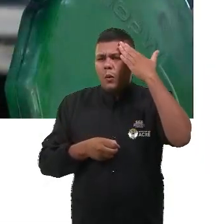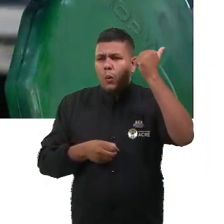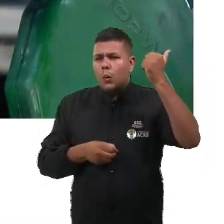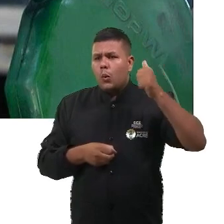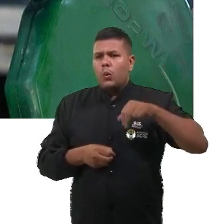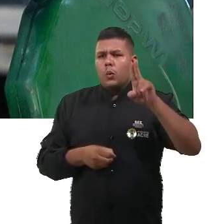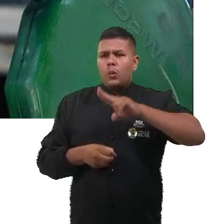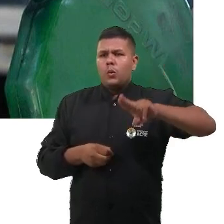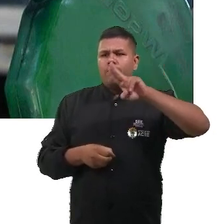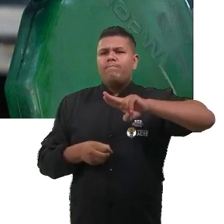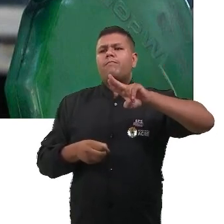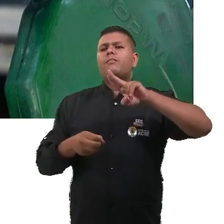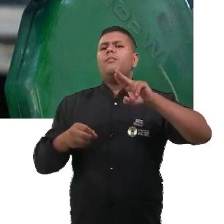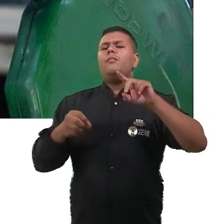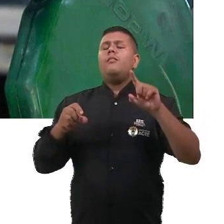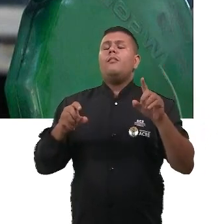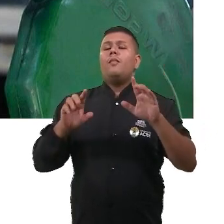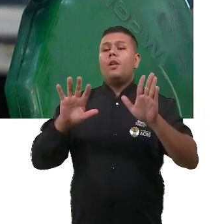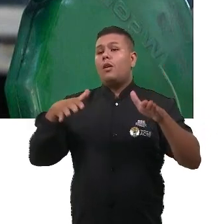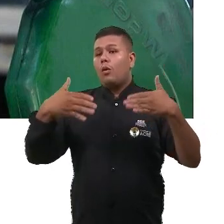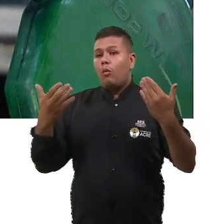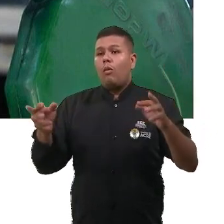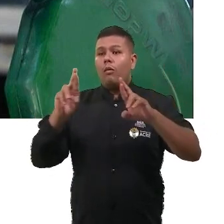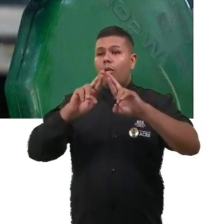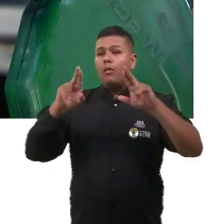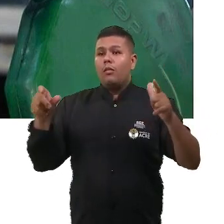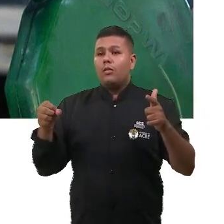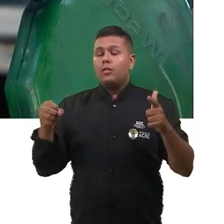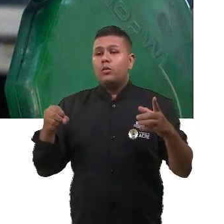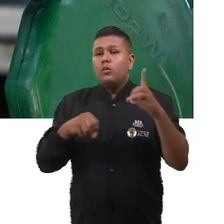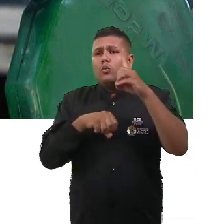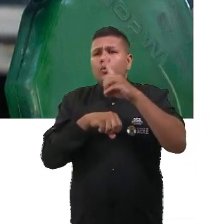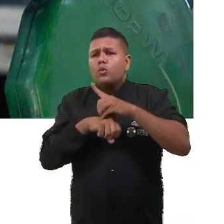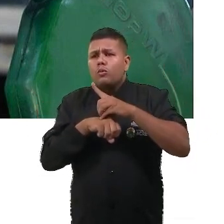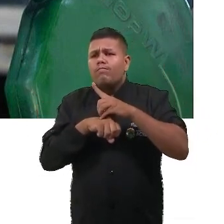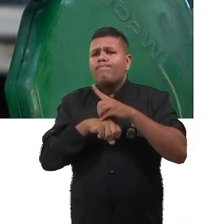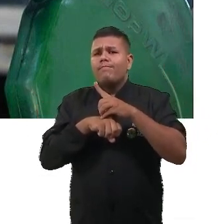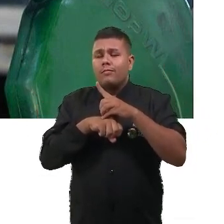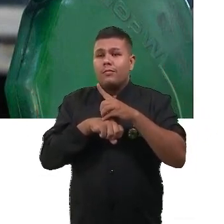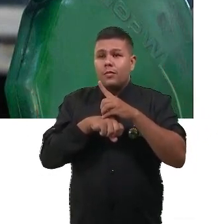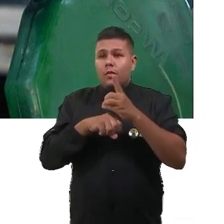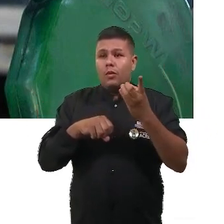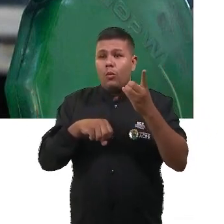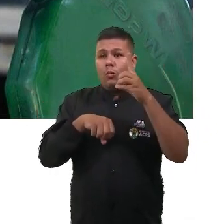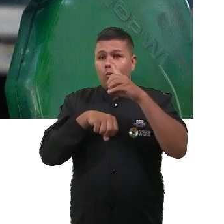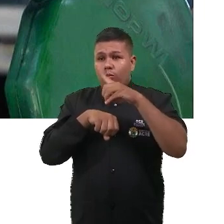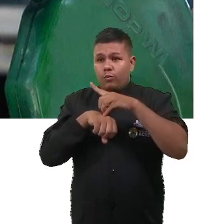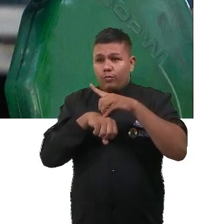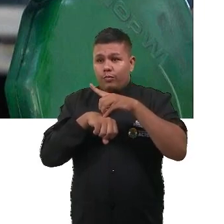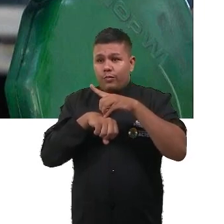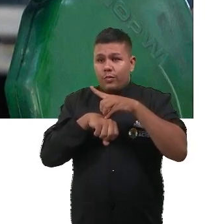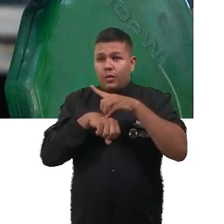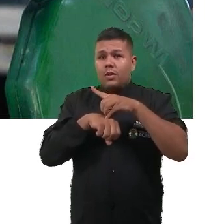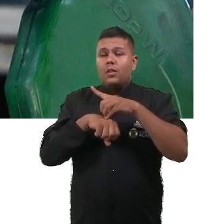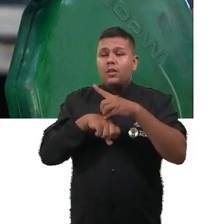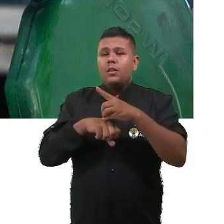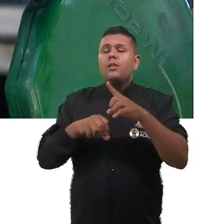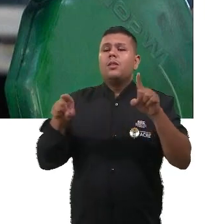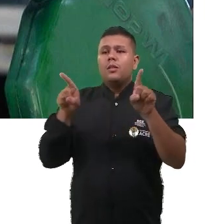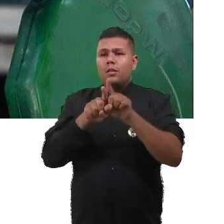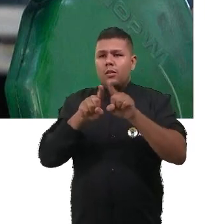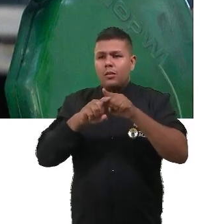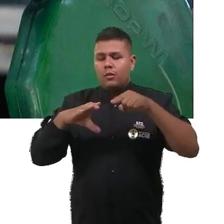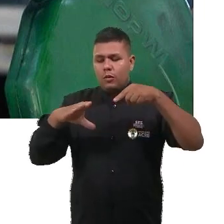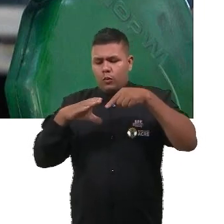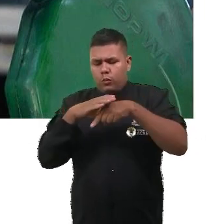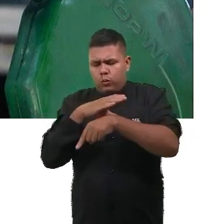diesel. Qual a diferença do diesel para a gasolina? O diesel, pessoal, ele também é um combustível